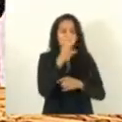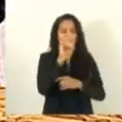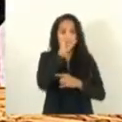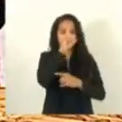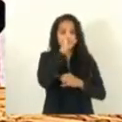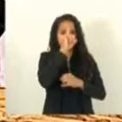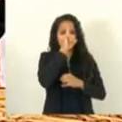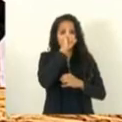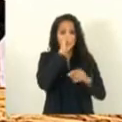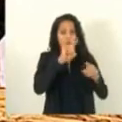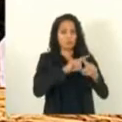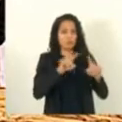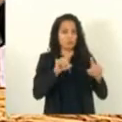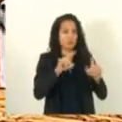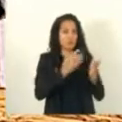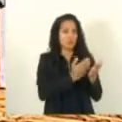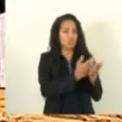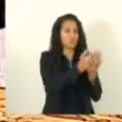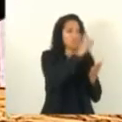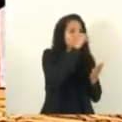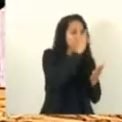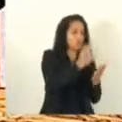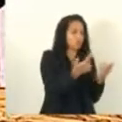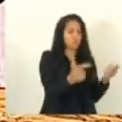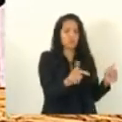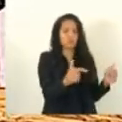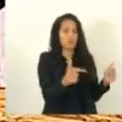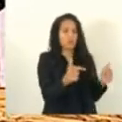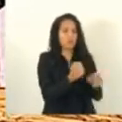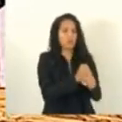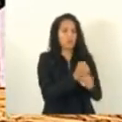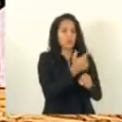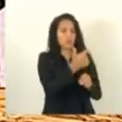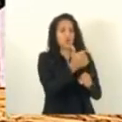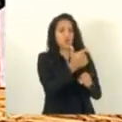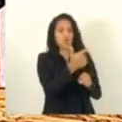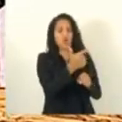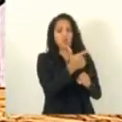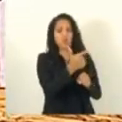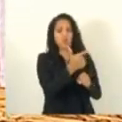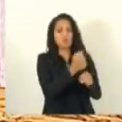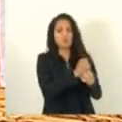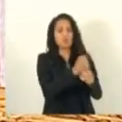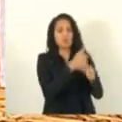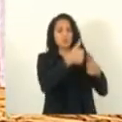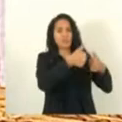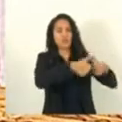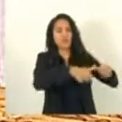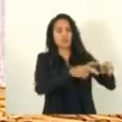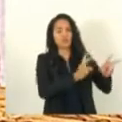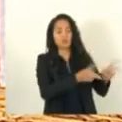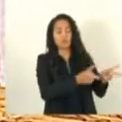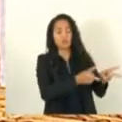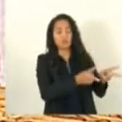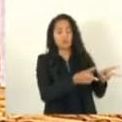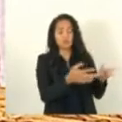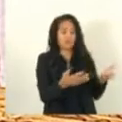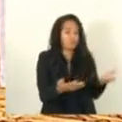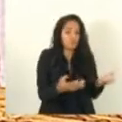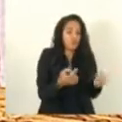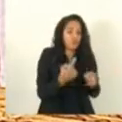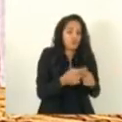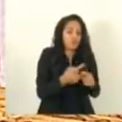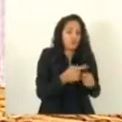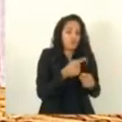Mas não tem a data de início da obra, são 12 anos que aquela obra está daquele jeito. Então, obviamente, não tem a data de